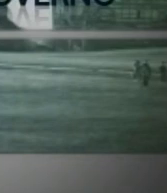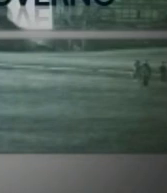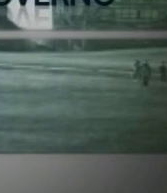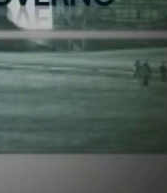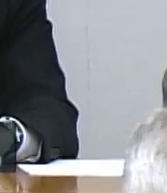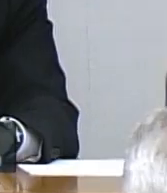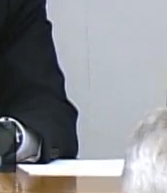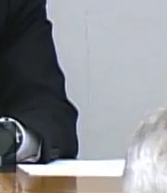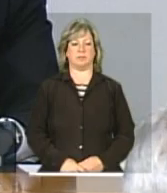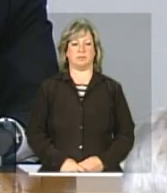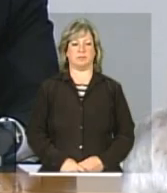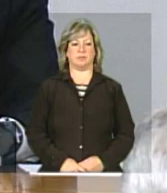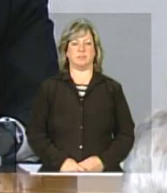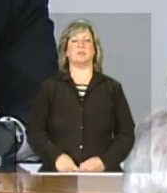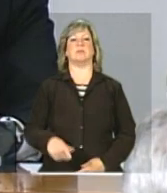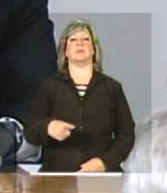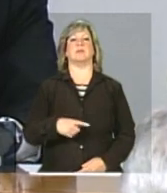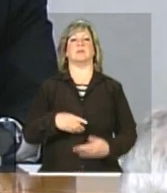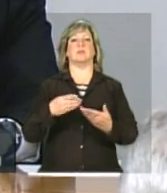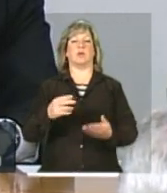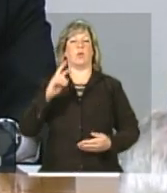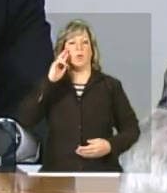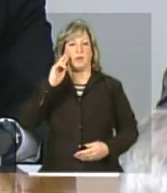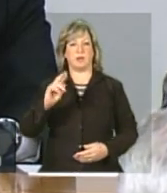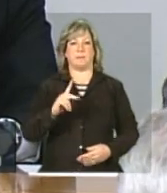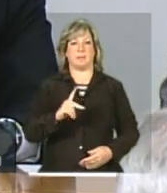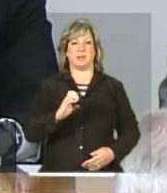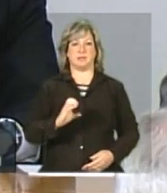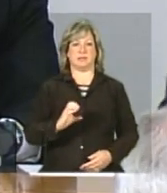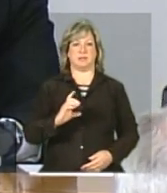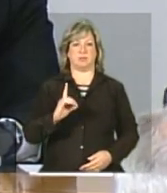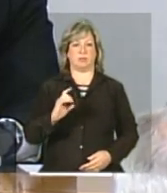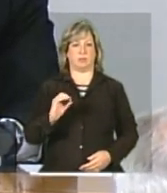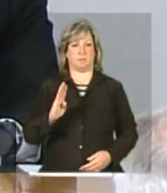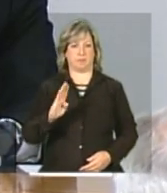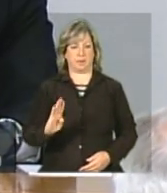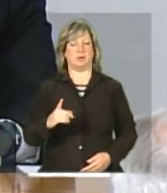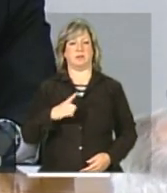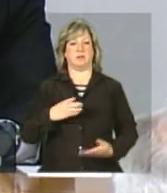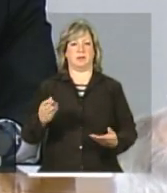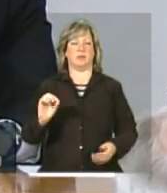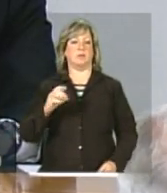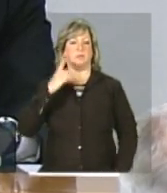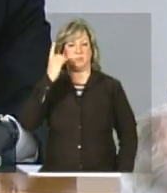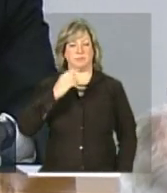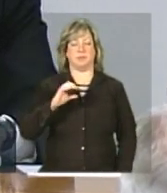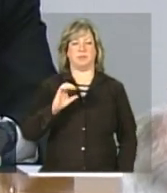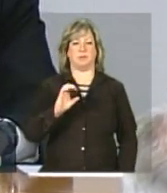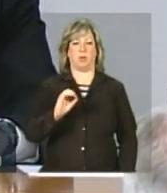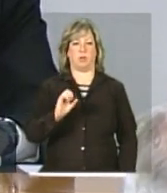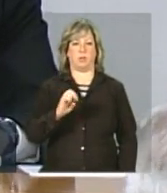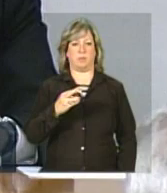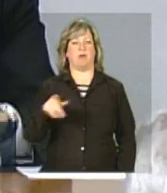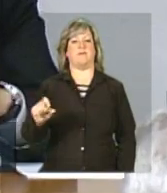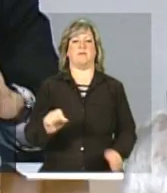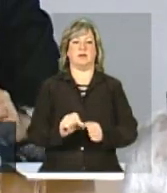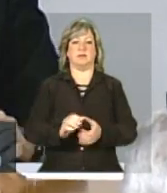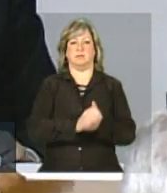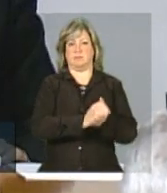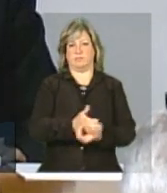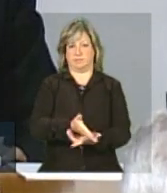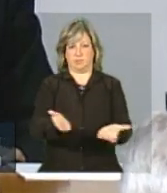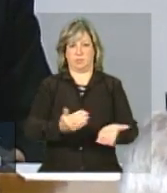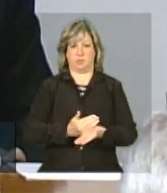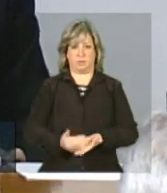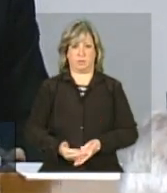foi. E ao líder do PCdoB, deputado Osmar Júnior, para as saudações iniciais.